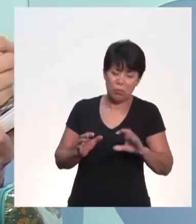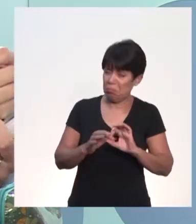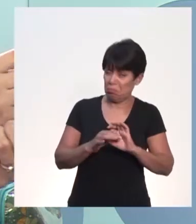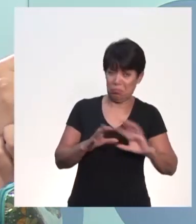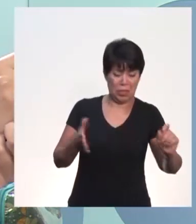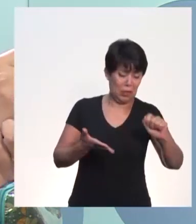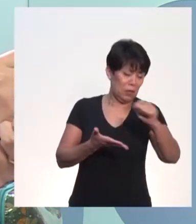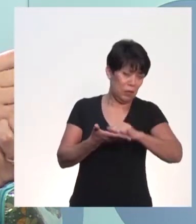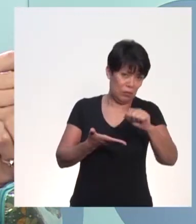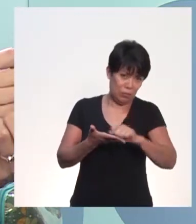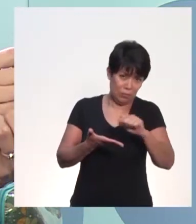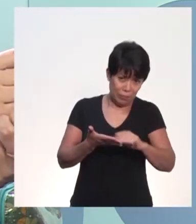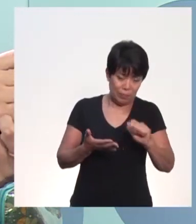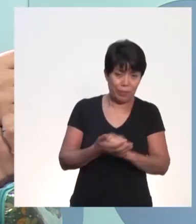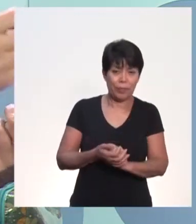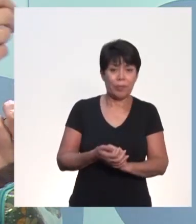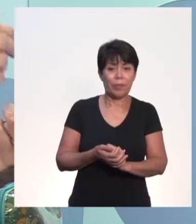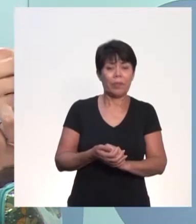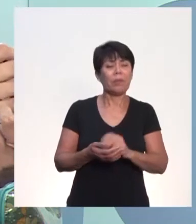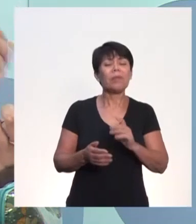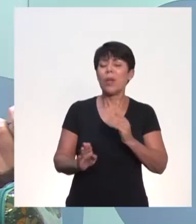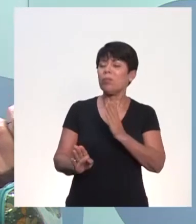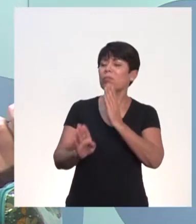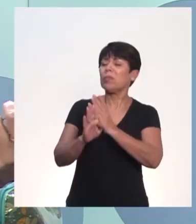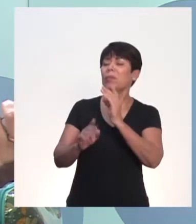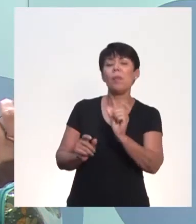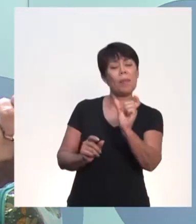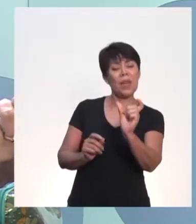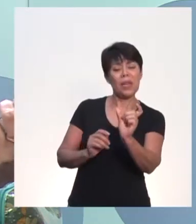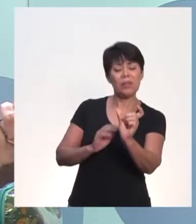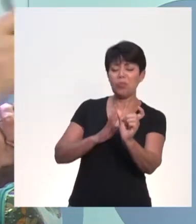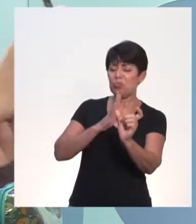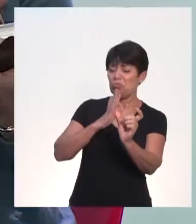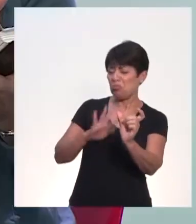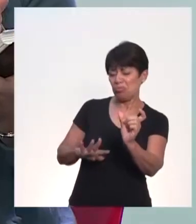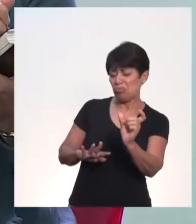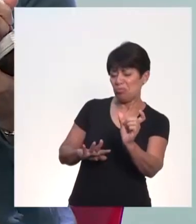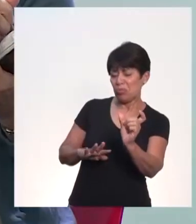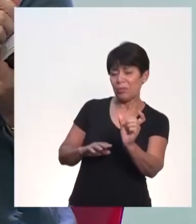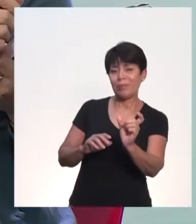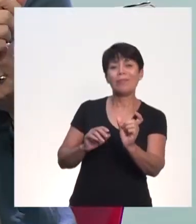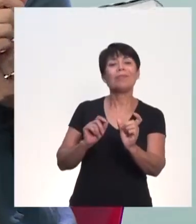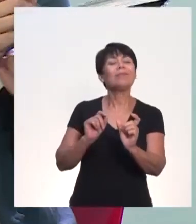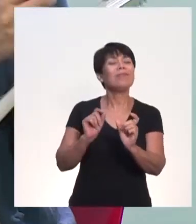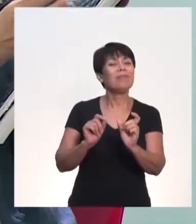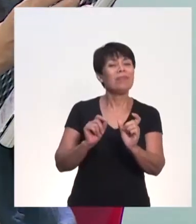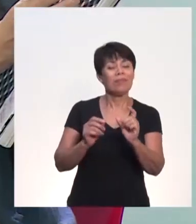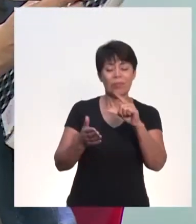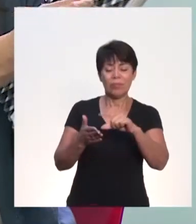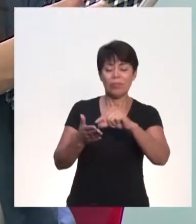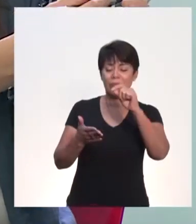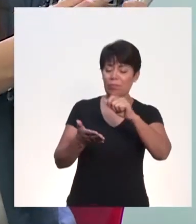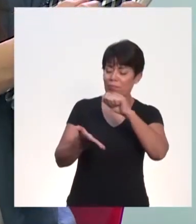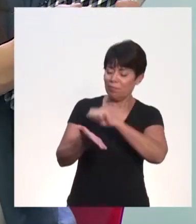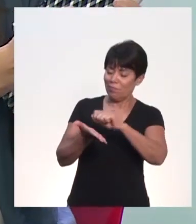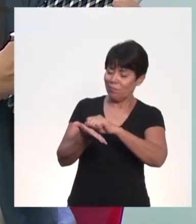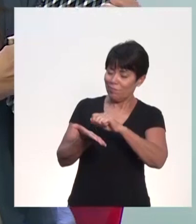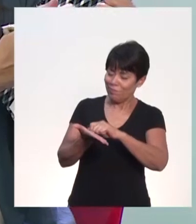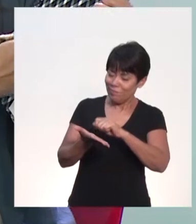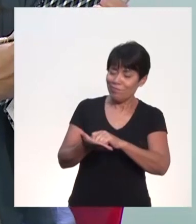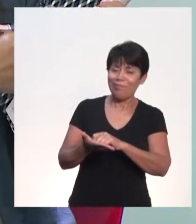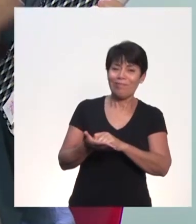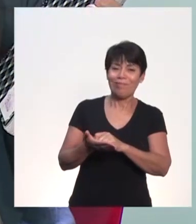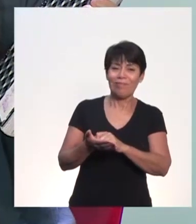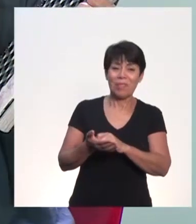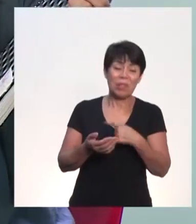fazer anotações. Identifiquei aqui uma palavra que eu não conheço muito bem. Vou colocar aqui do lado o que eu